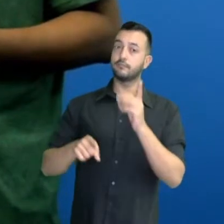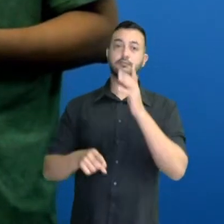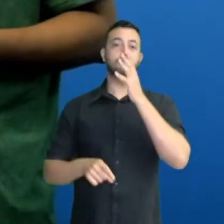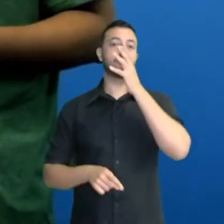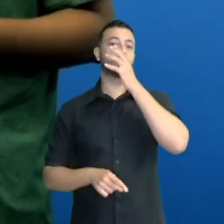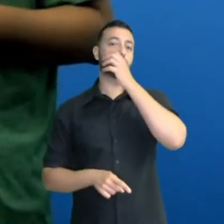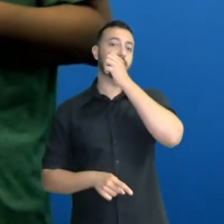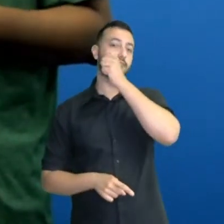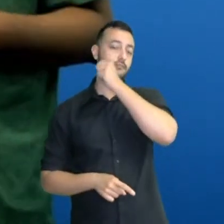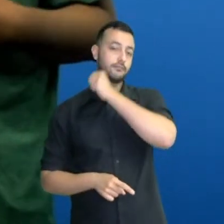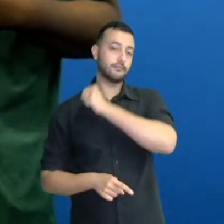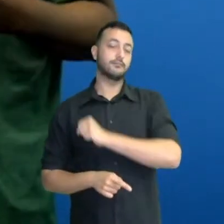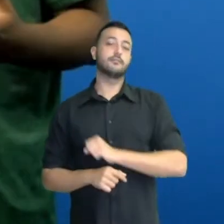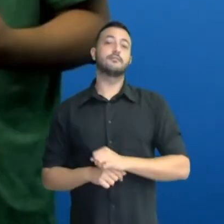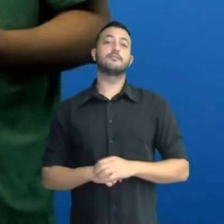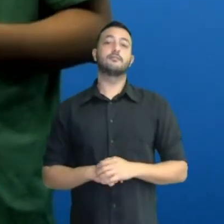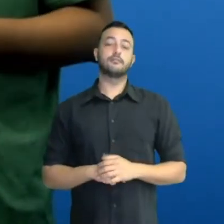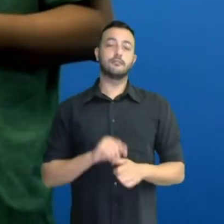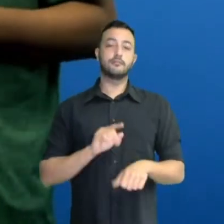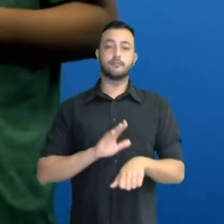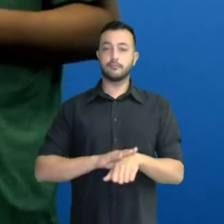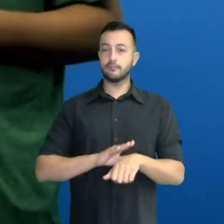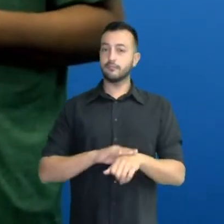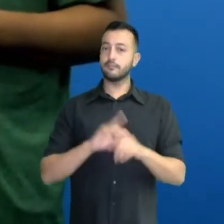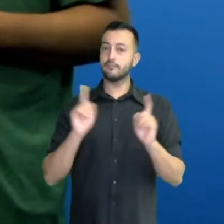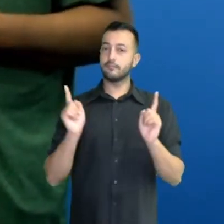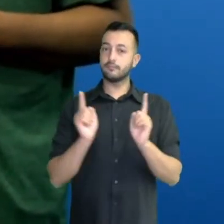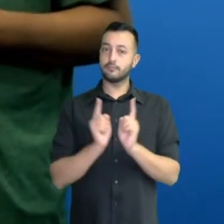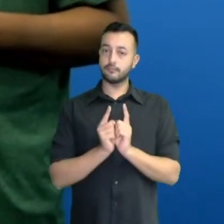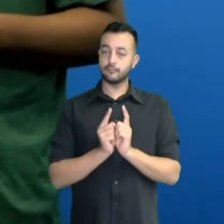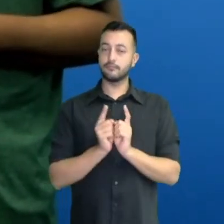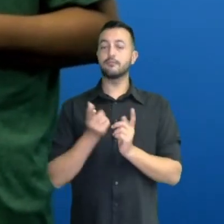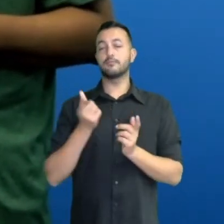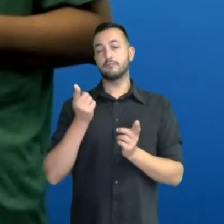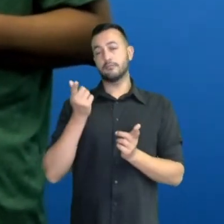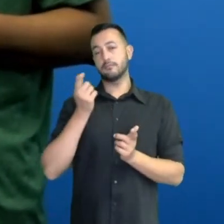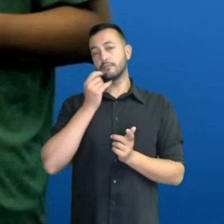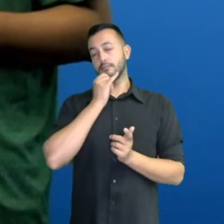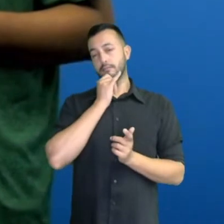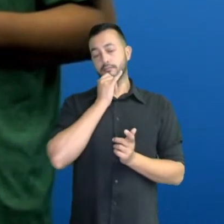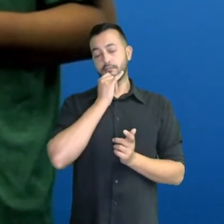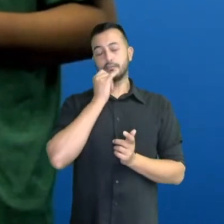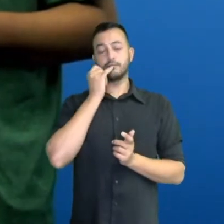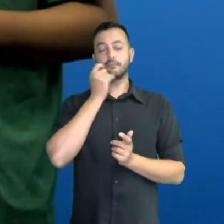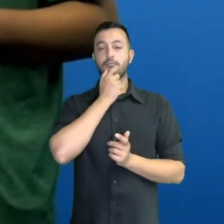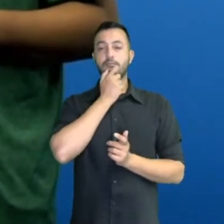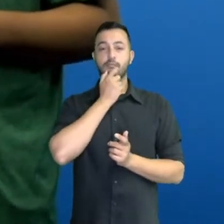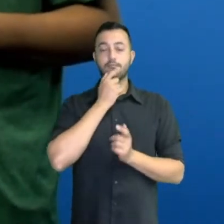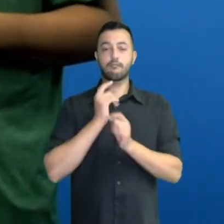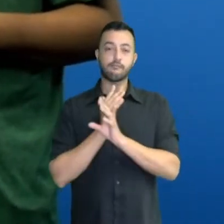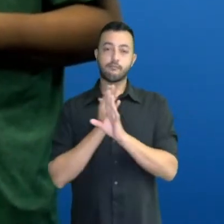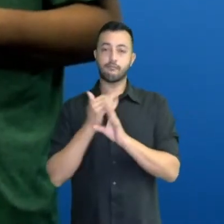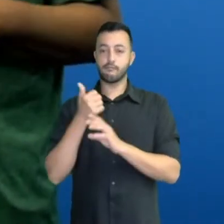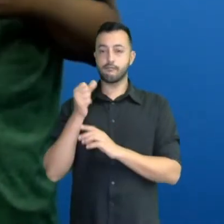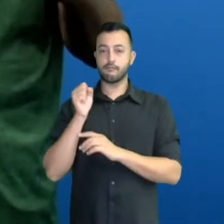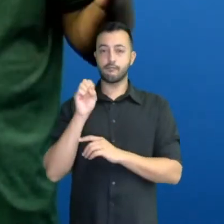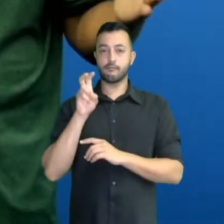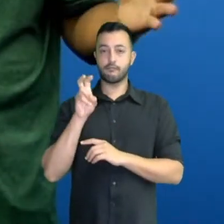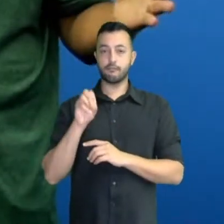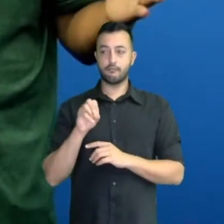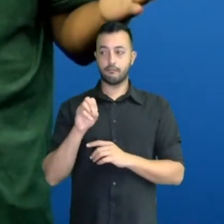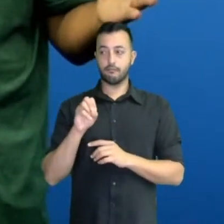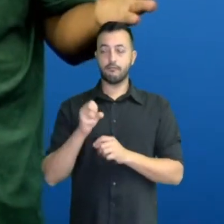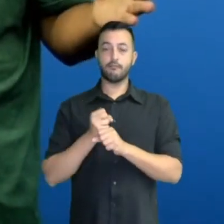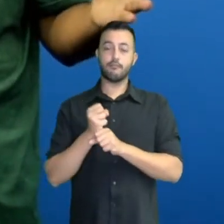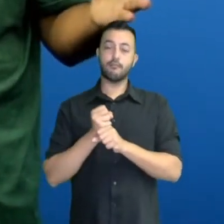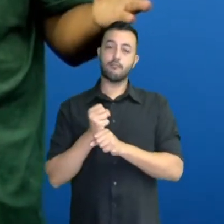depressa, certo? Em pouco tempo. A Inglaterra, ela se urbanizou em 1850. 100 anos